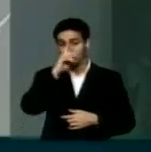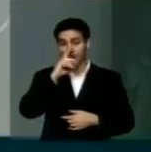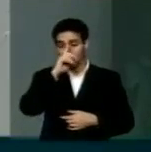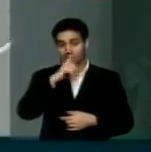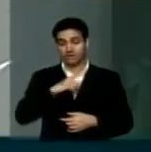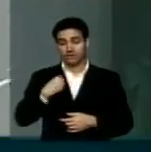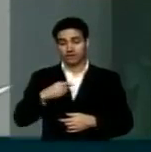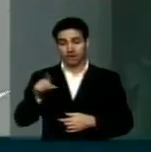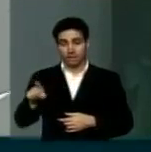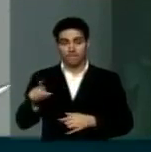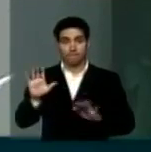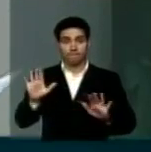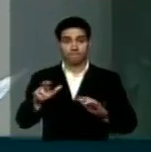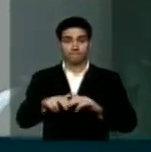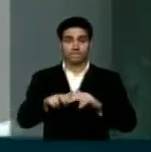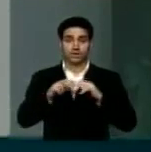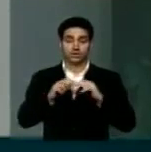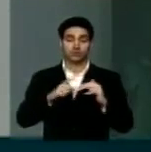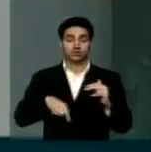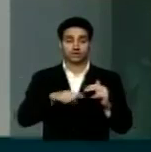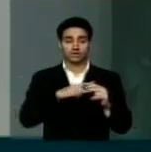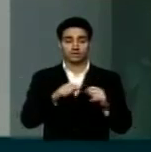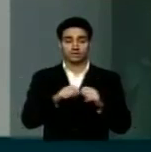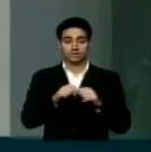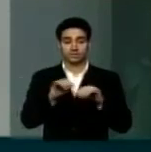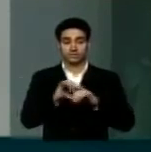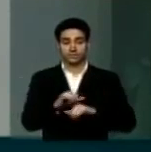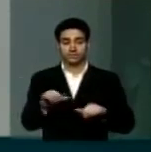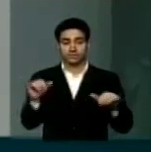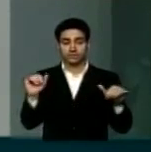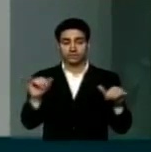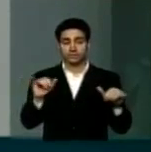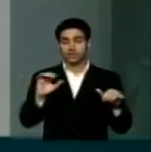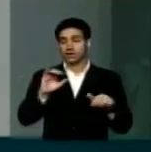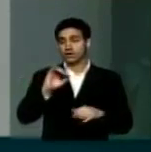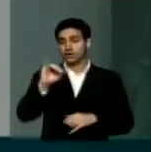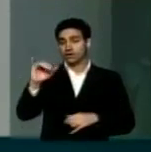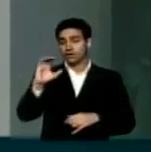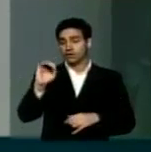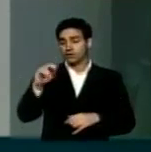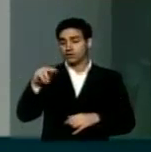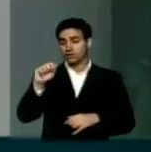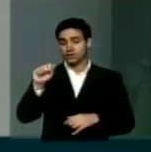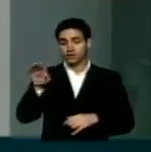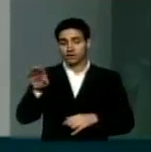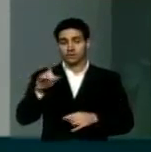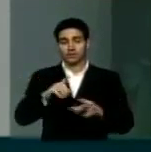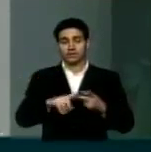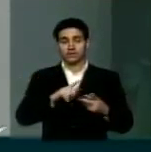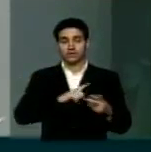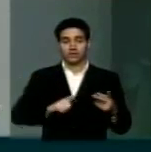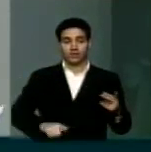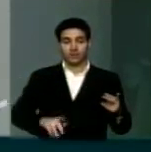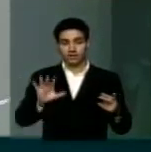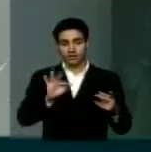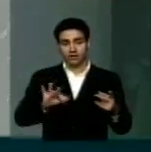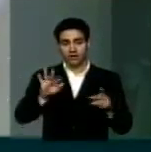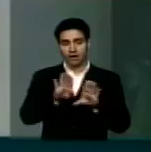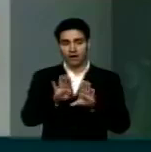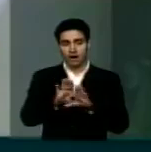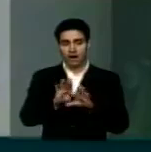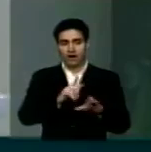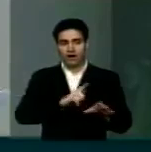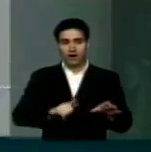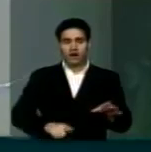estamos vivendo. Por isso, nós fazemos a advertência à Conab, ao governo federal e ao governo do